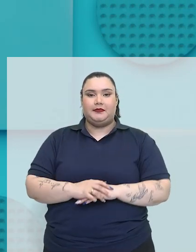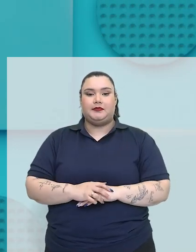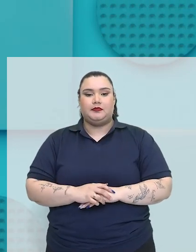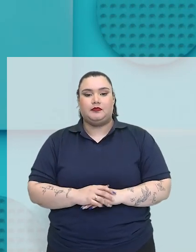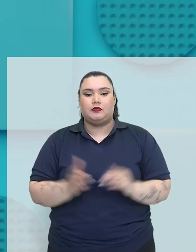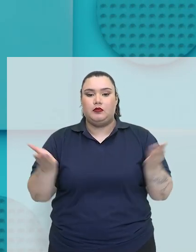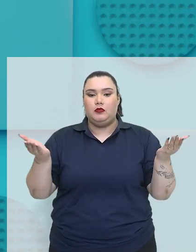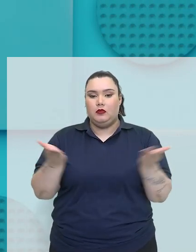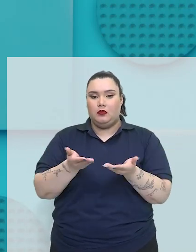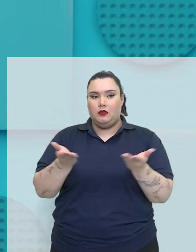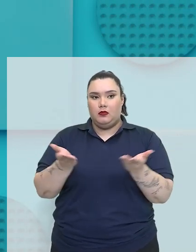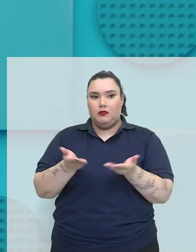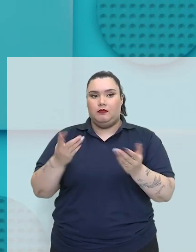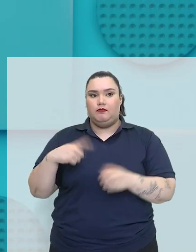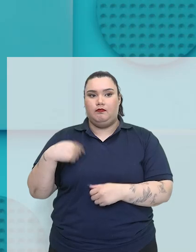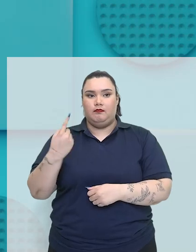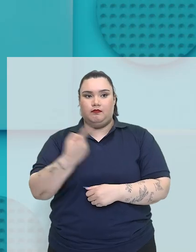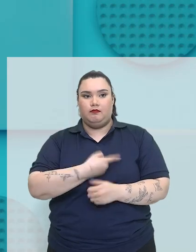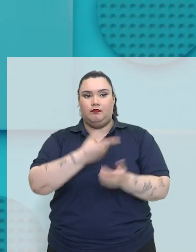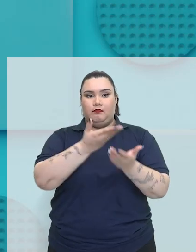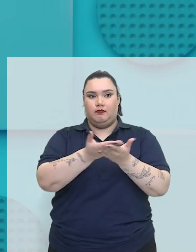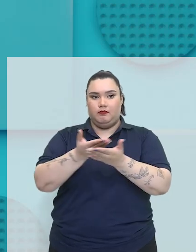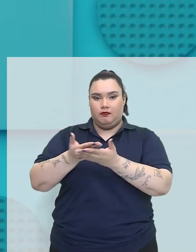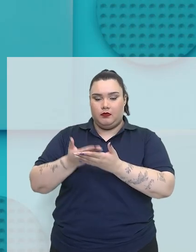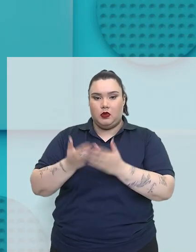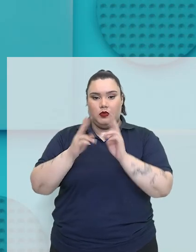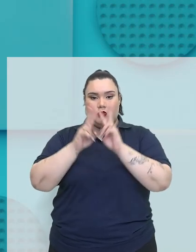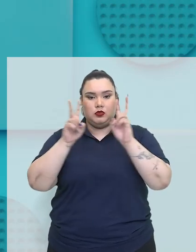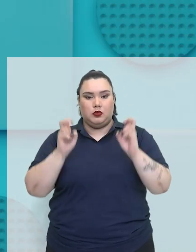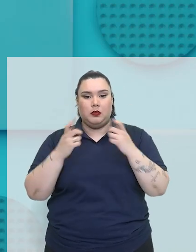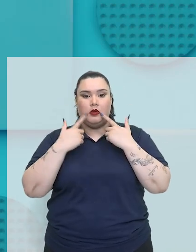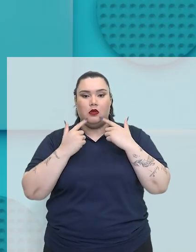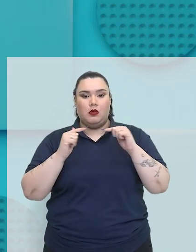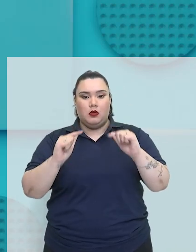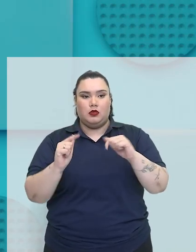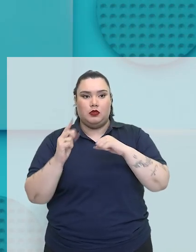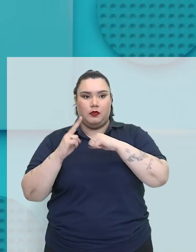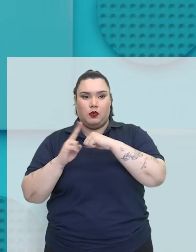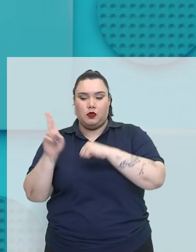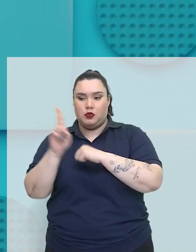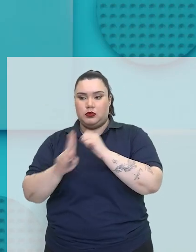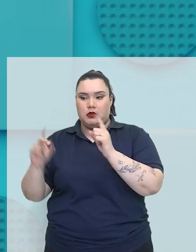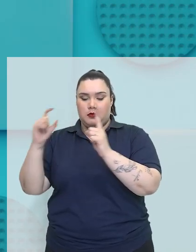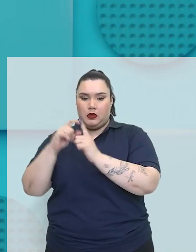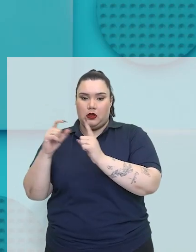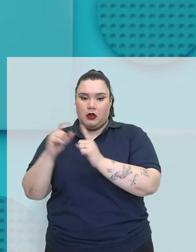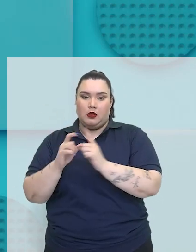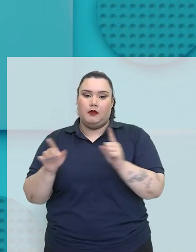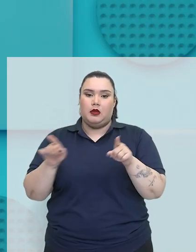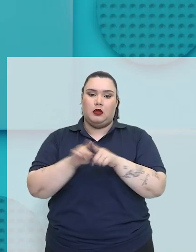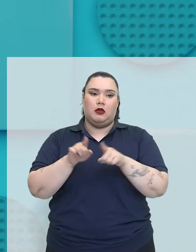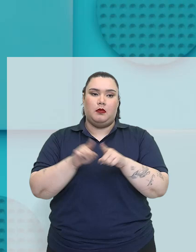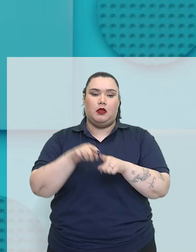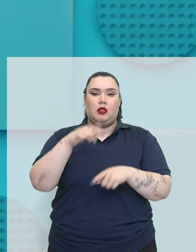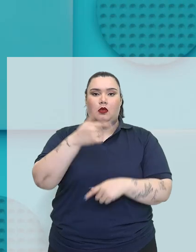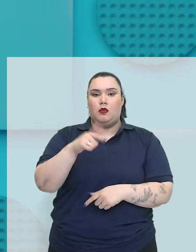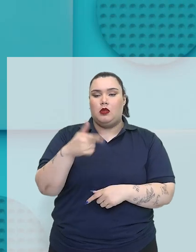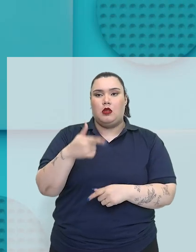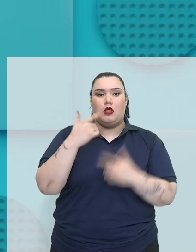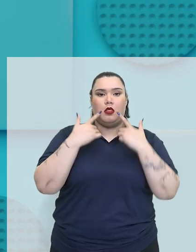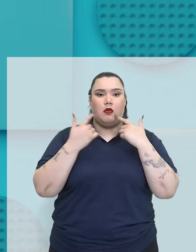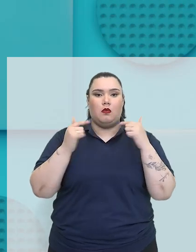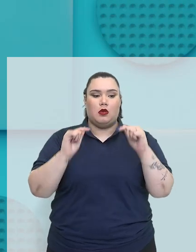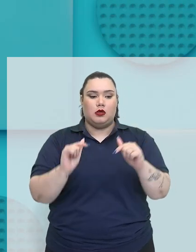Então, hoje nós vamos estudar sobre a linguagem verbal e também a não verbal e a mista. Como é que elas